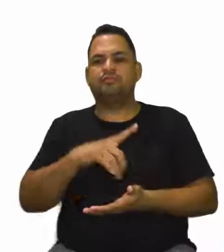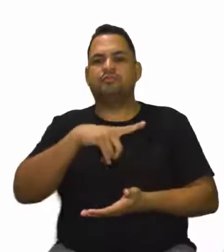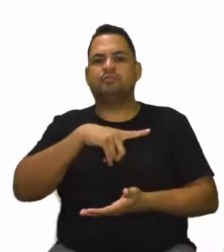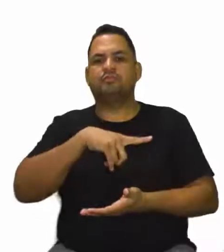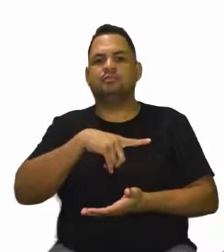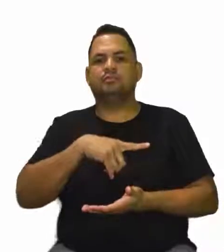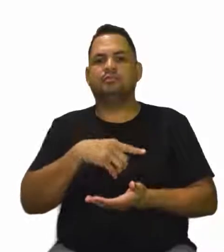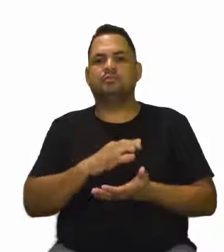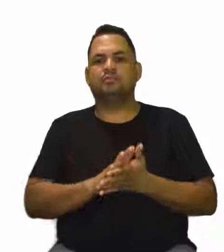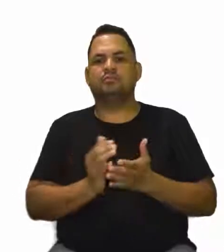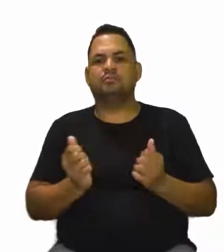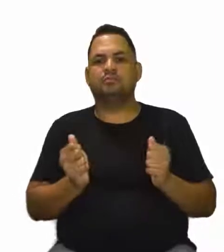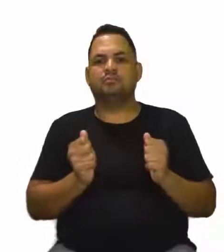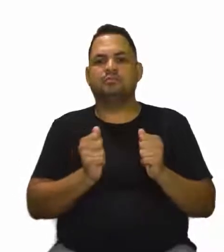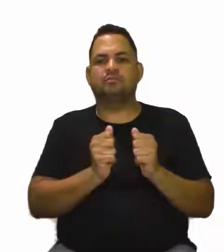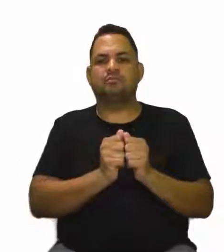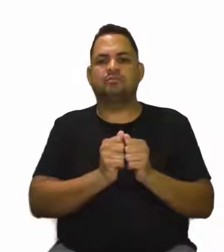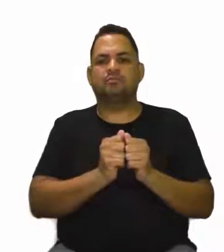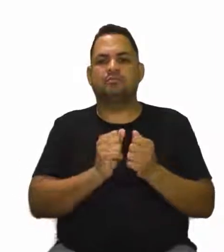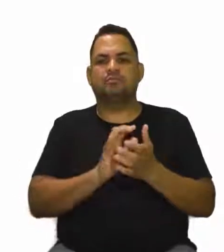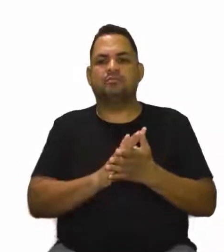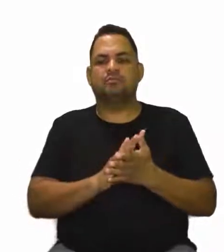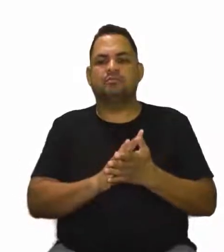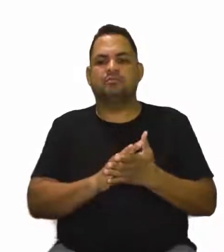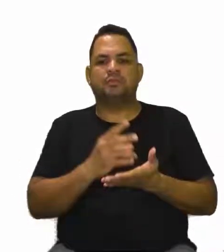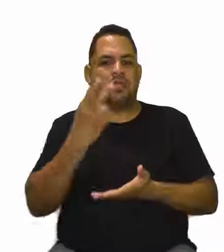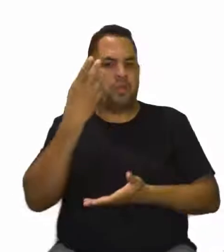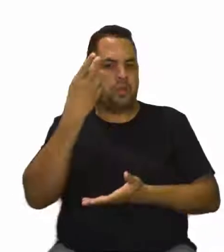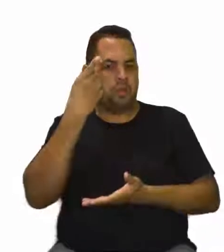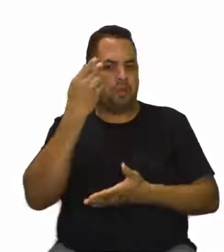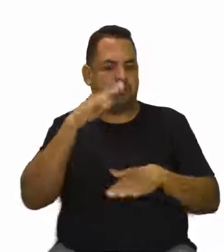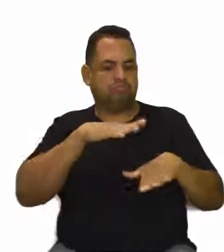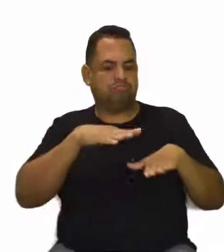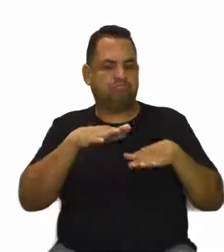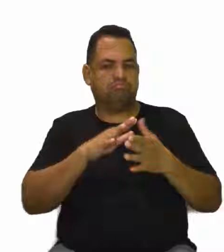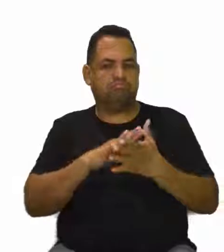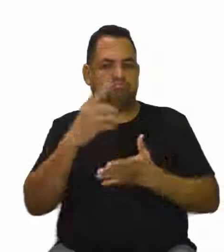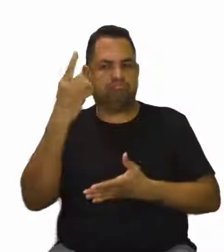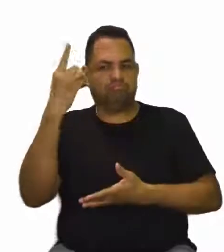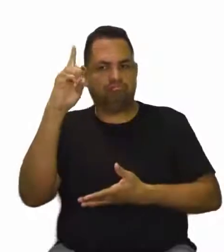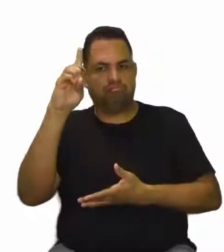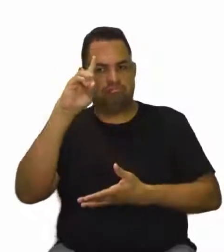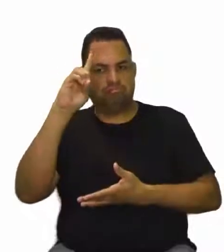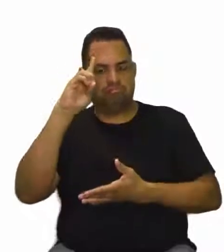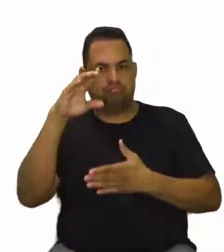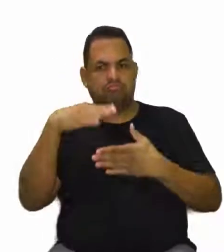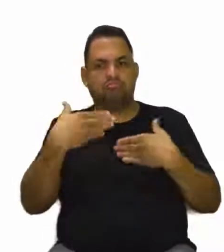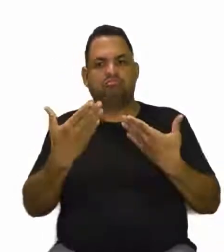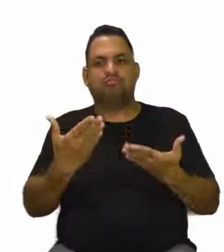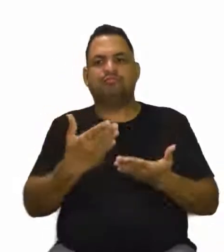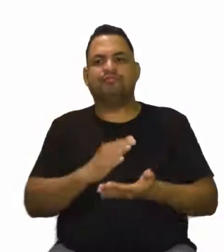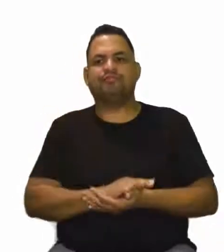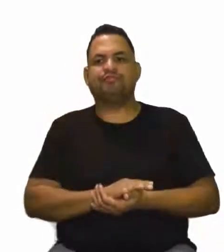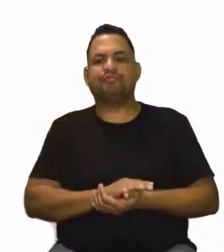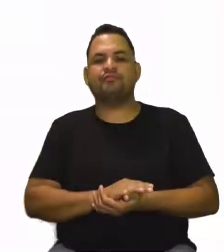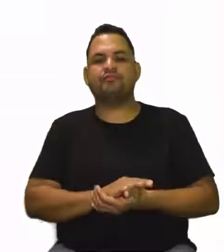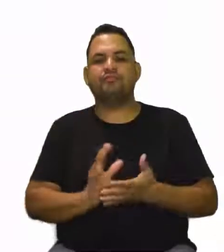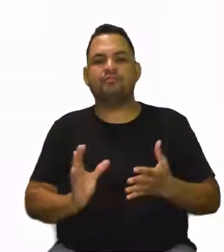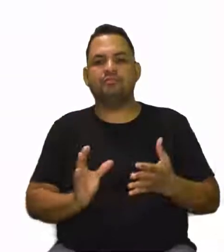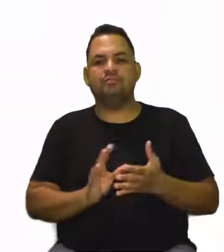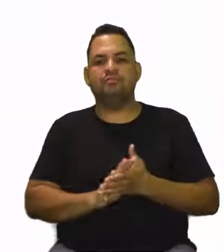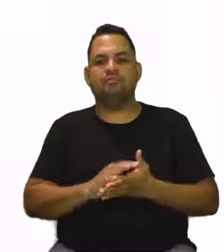tenho uma proximidade desse agachamento com a vida diária, lembra que eu já mencionei sobre isso? Então, agachamento aqui associado